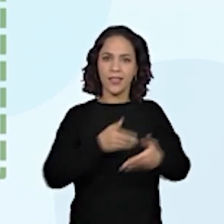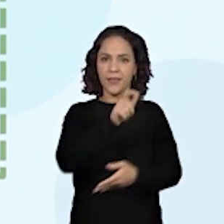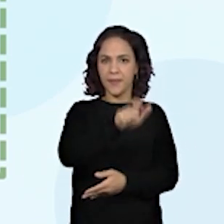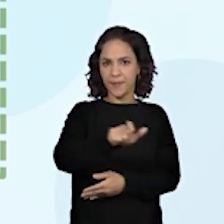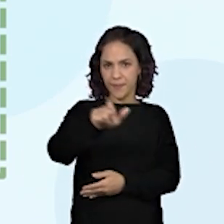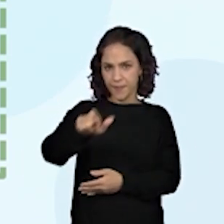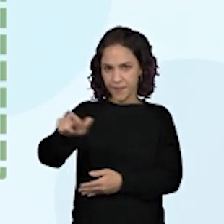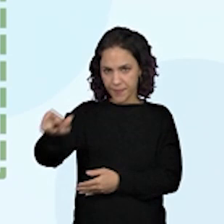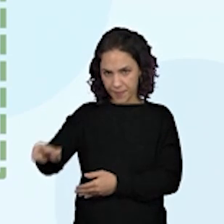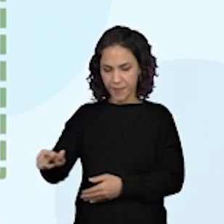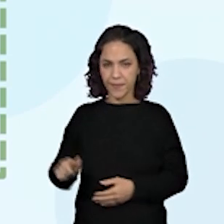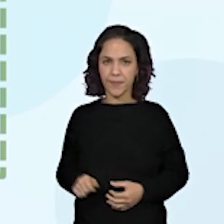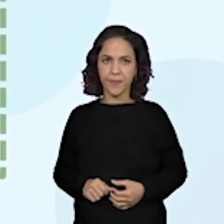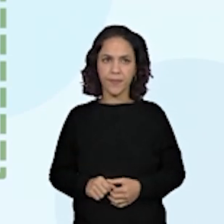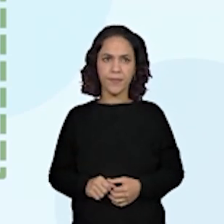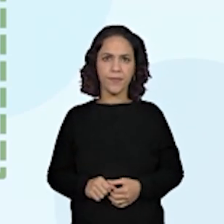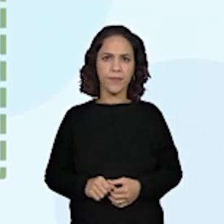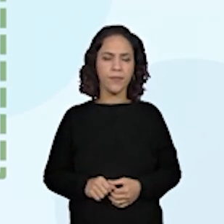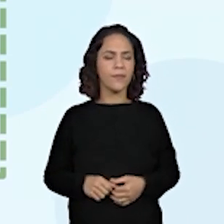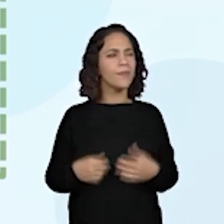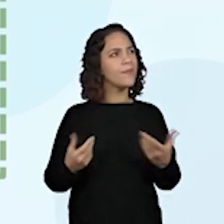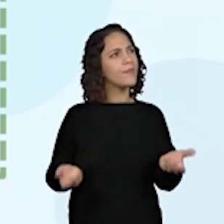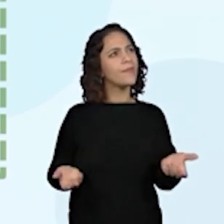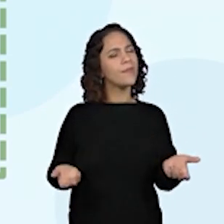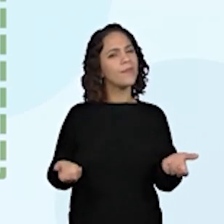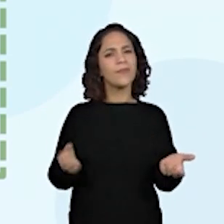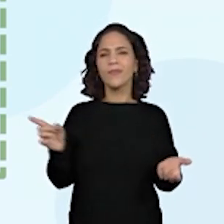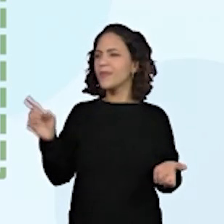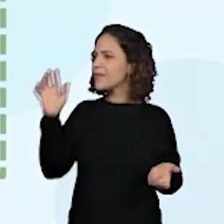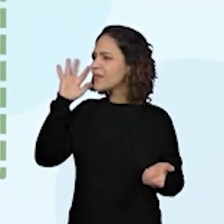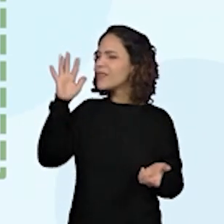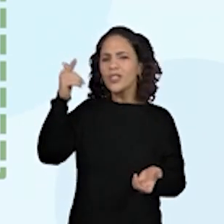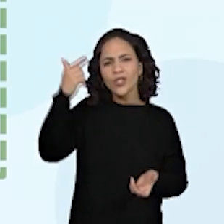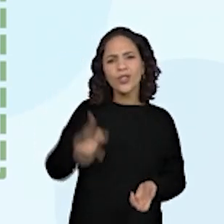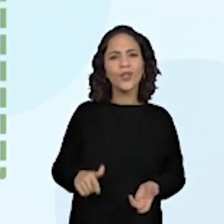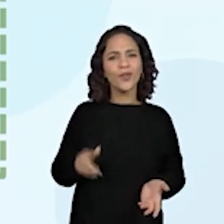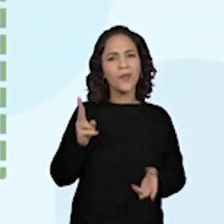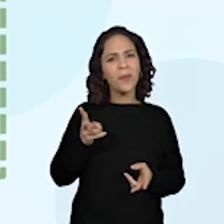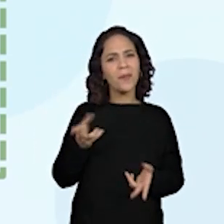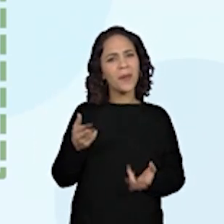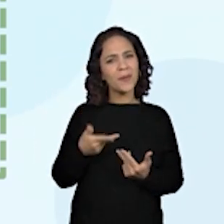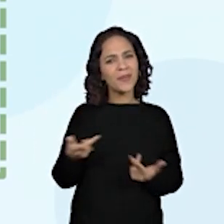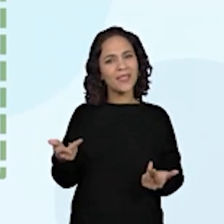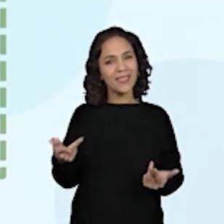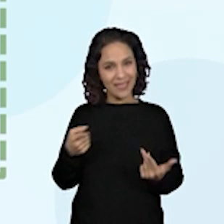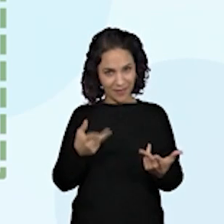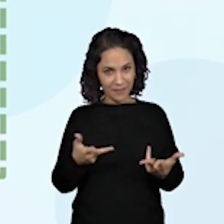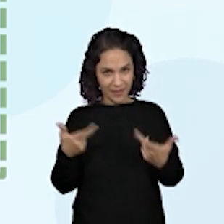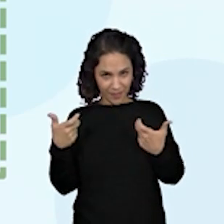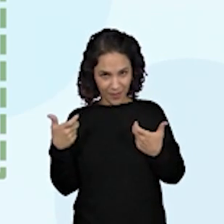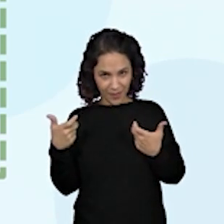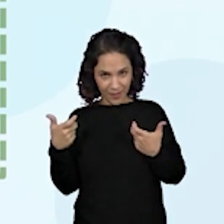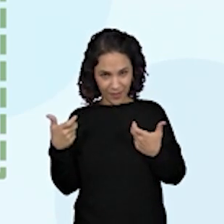membros. Professor, essa reflexão se repetiu. Se você observou isso, o